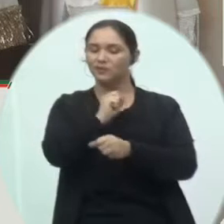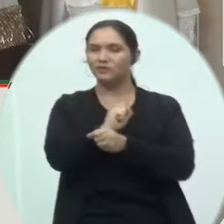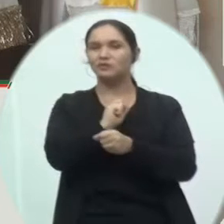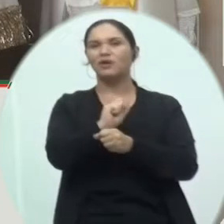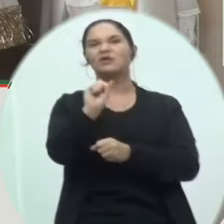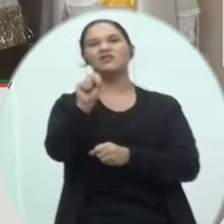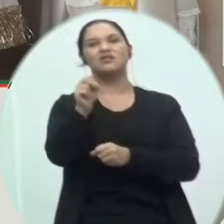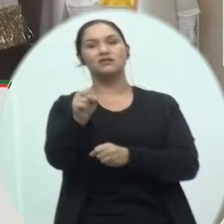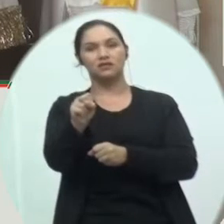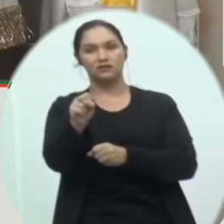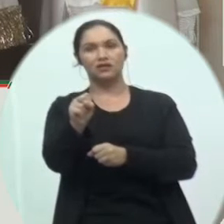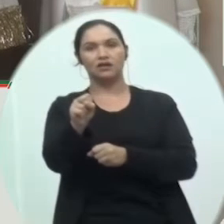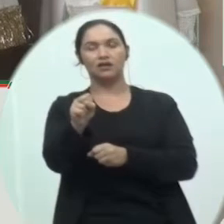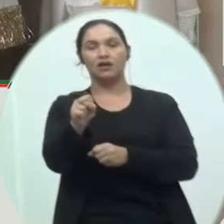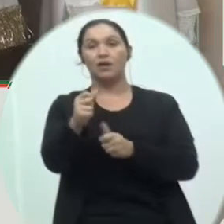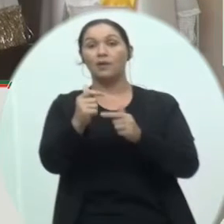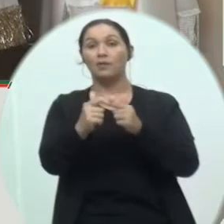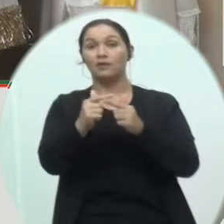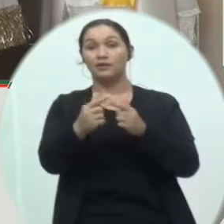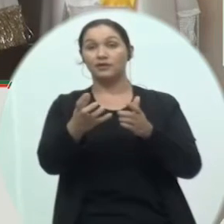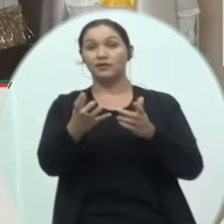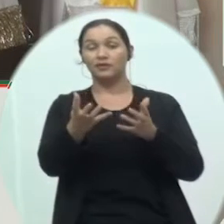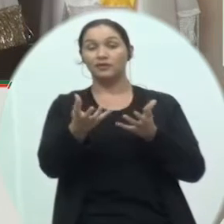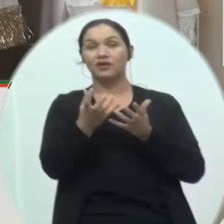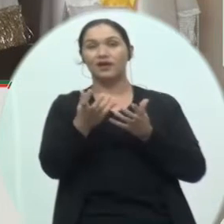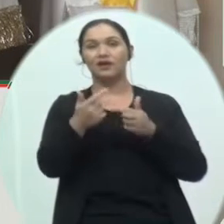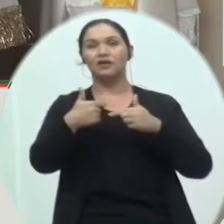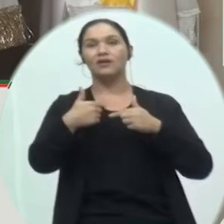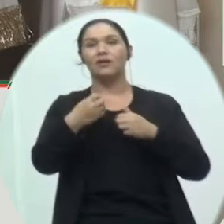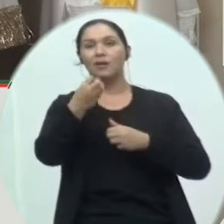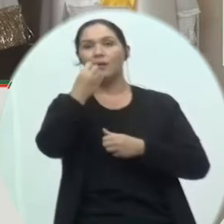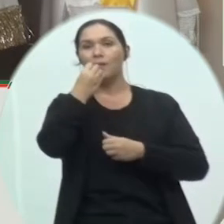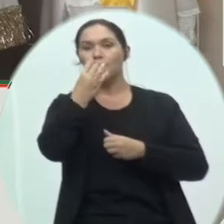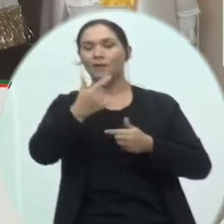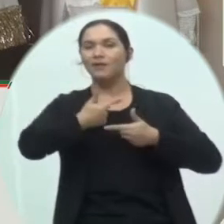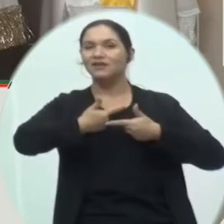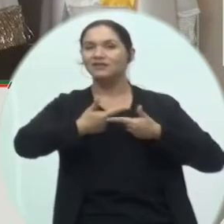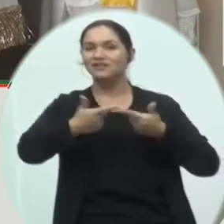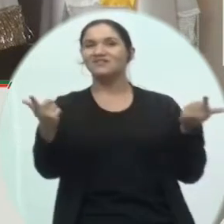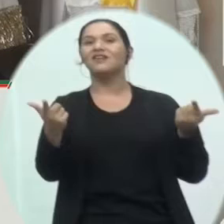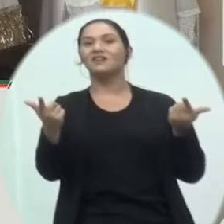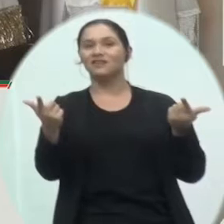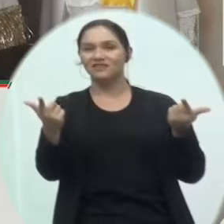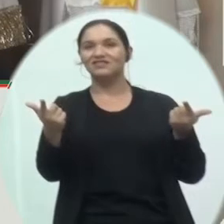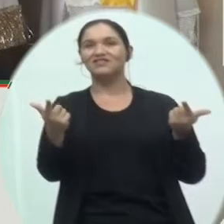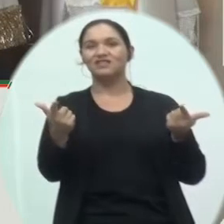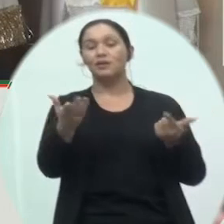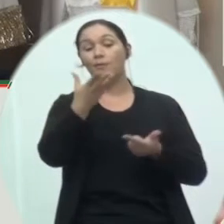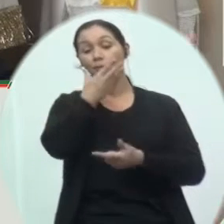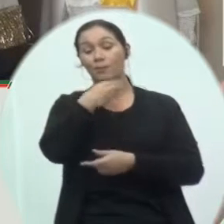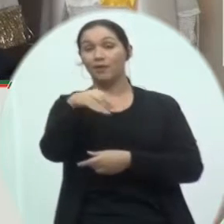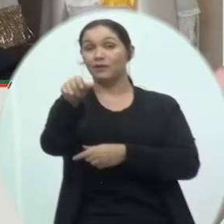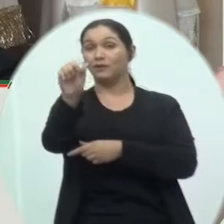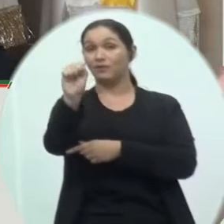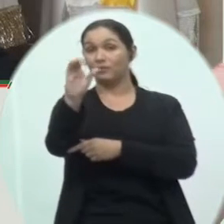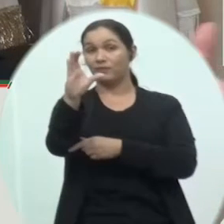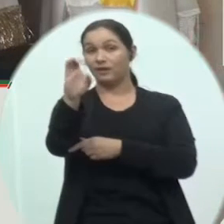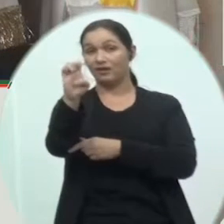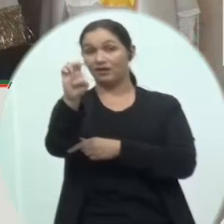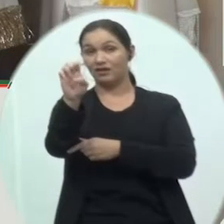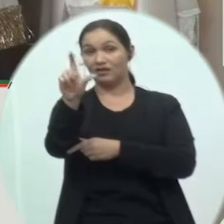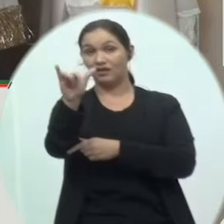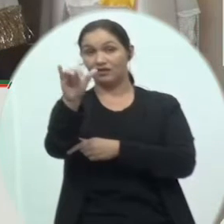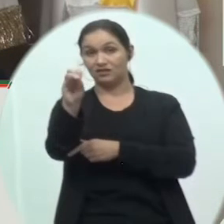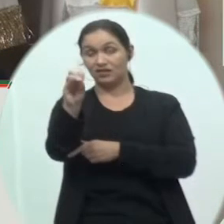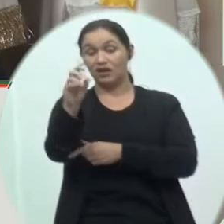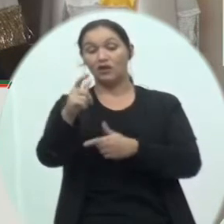pela população. Eu dou uma boa sorte para esse novo encaminhamento na vida dele, que ele tomou a decisão. A nossa vida é tomada